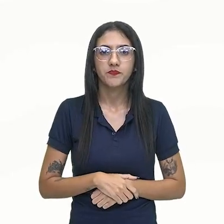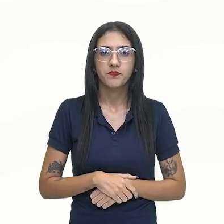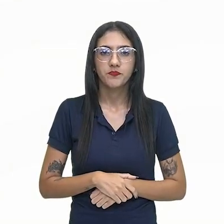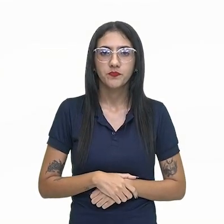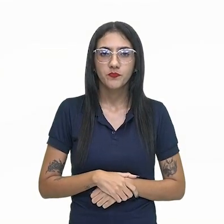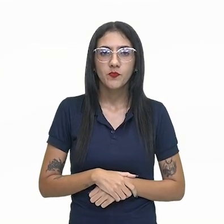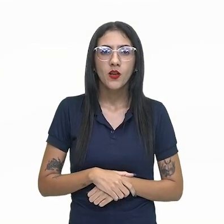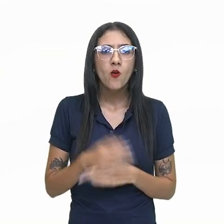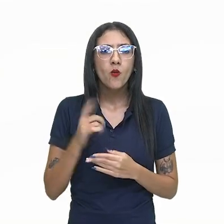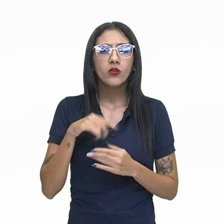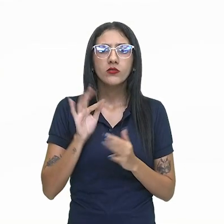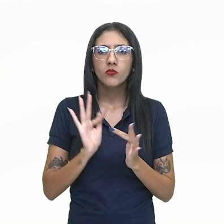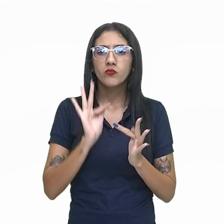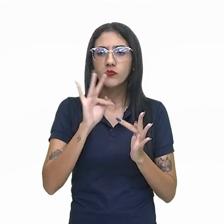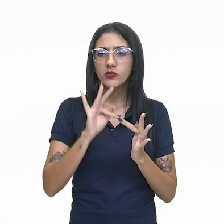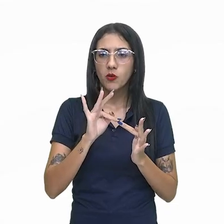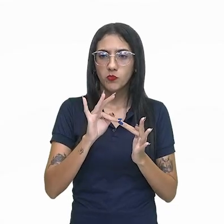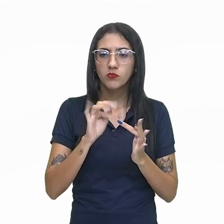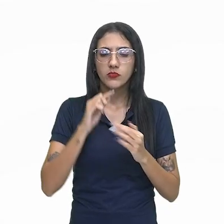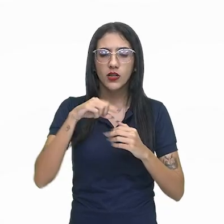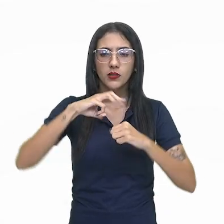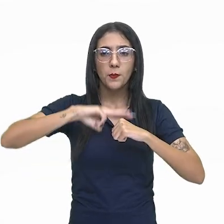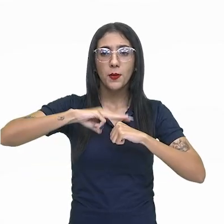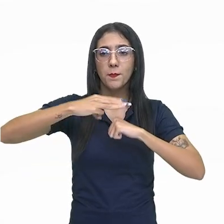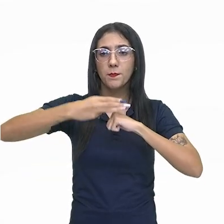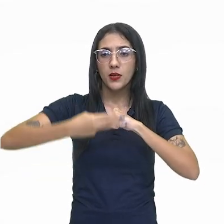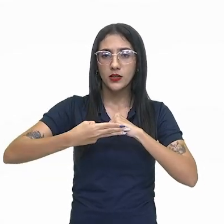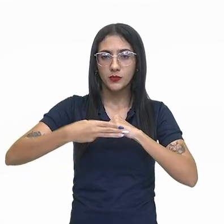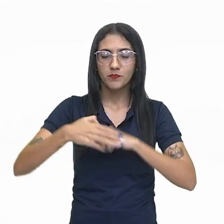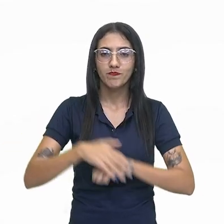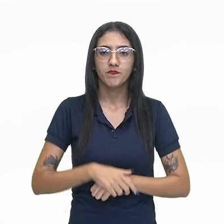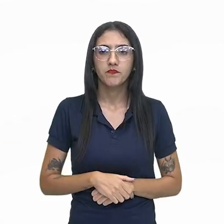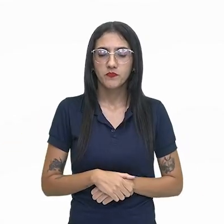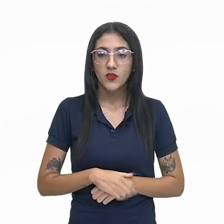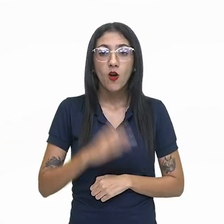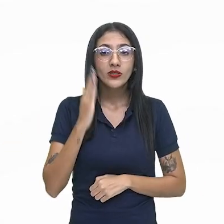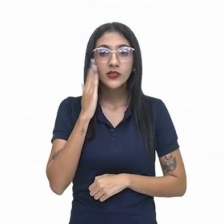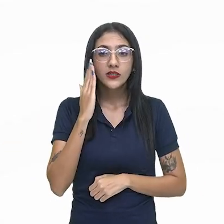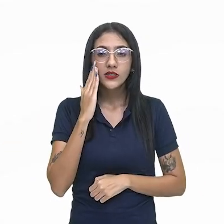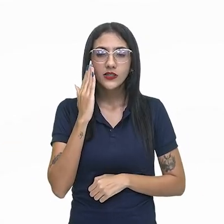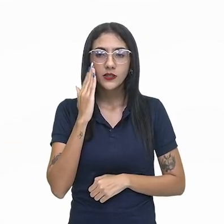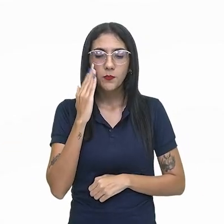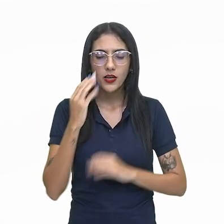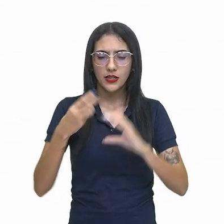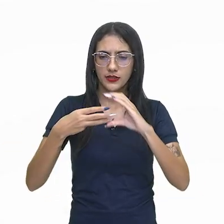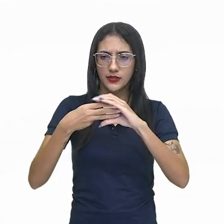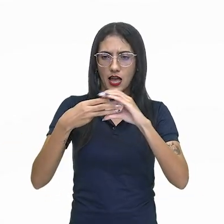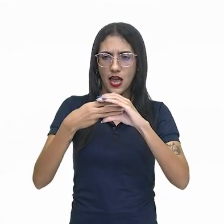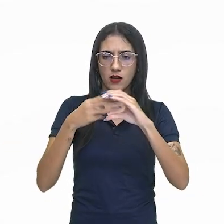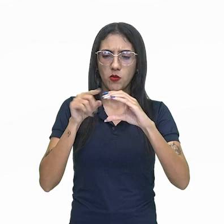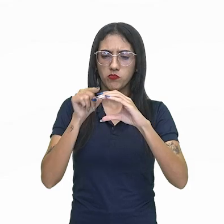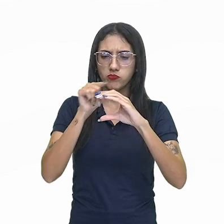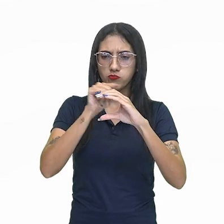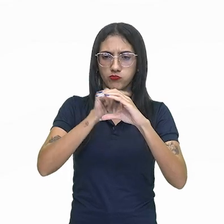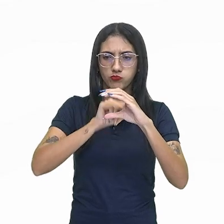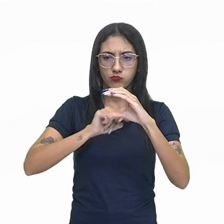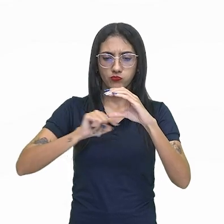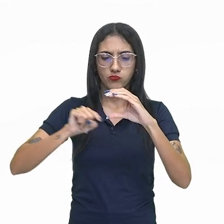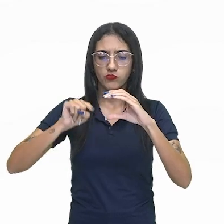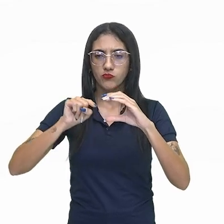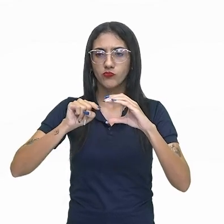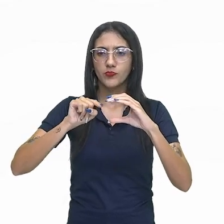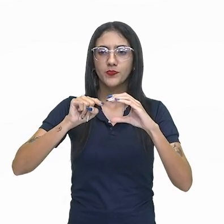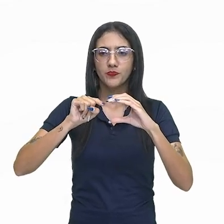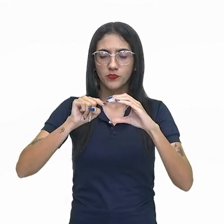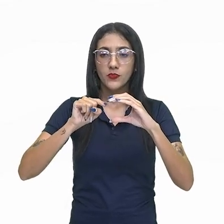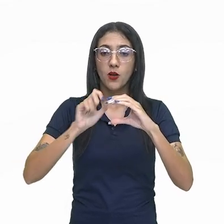Funções da membrana plasmática. A primeira é definir os limites da célula, assim como eu falei para vocês, né? Elas vão